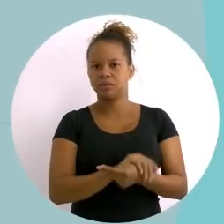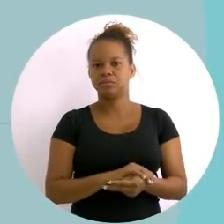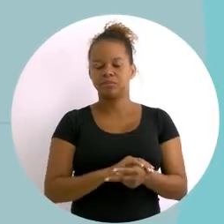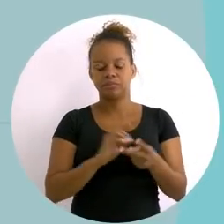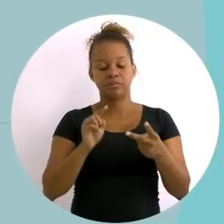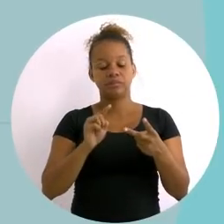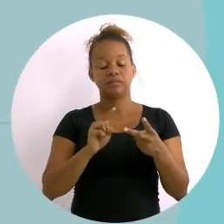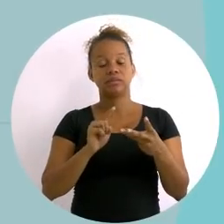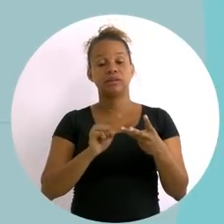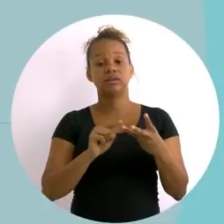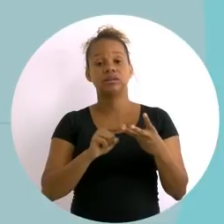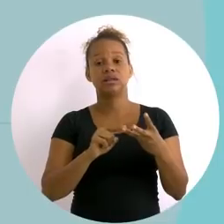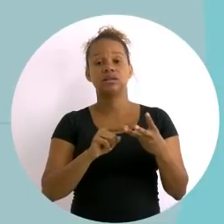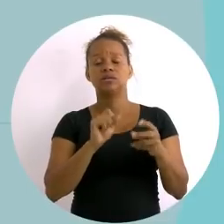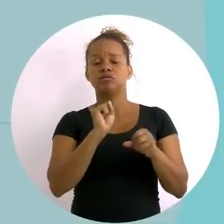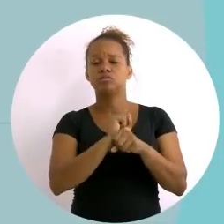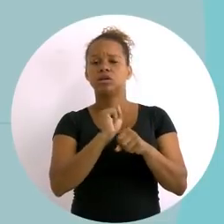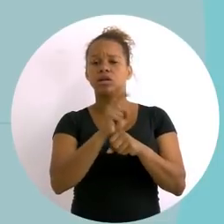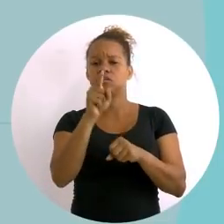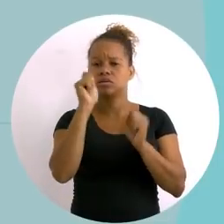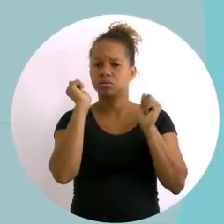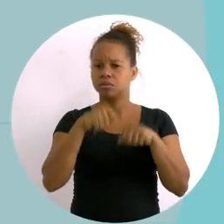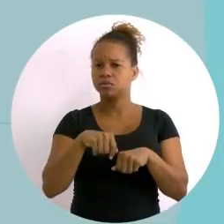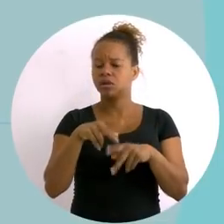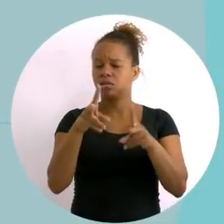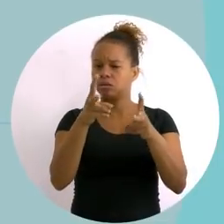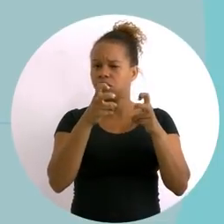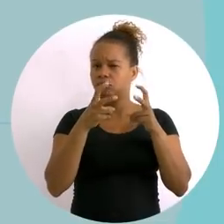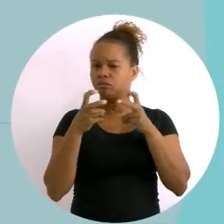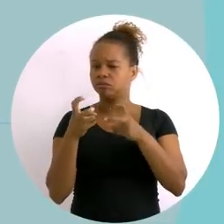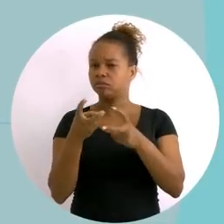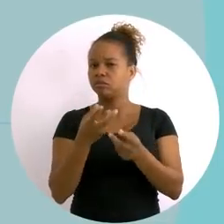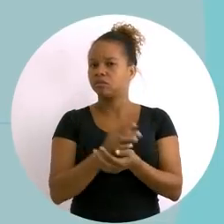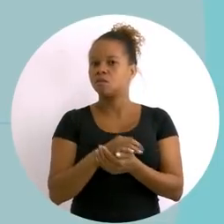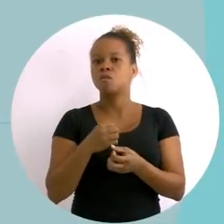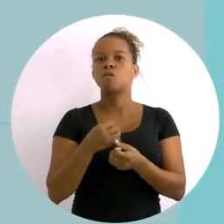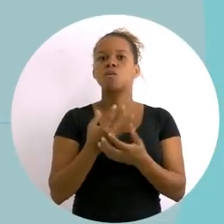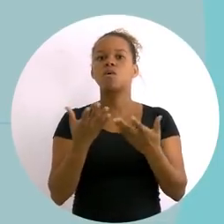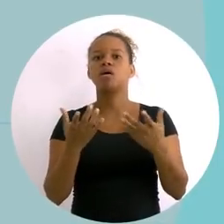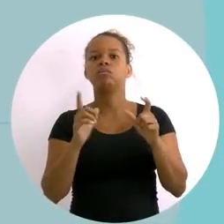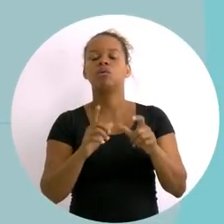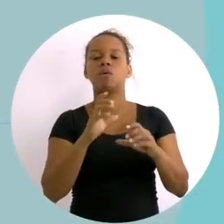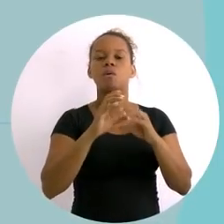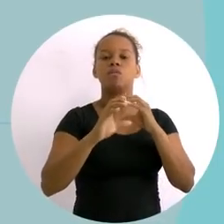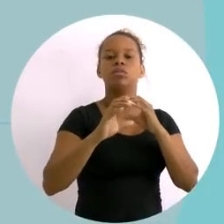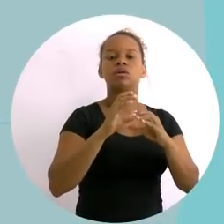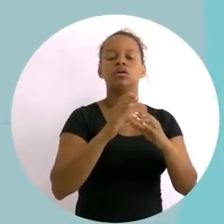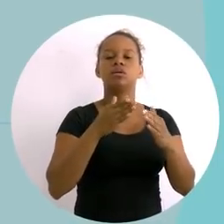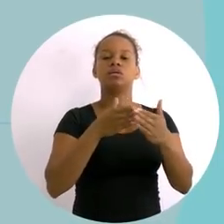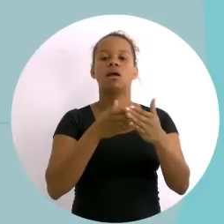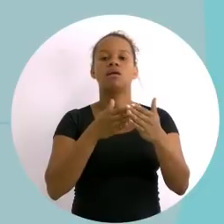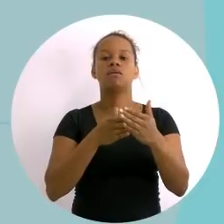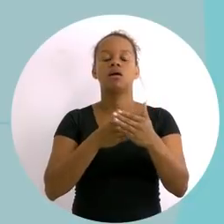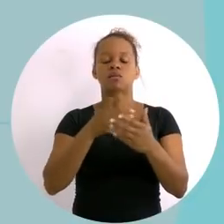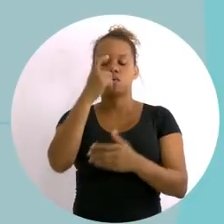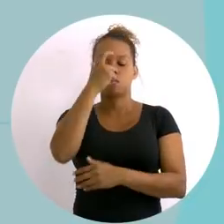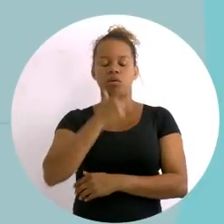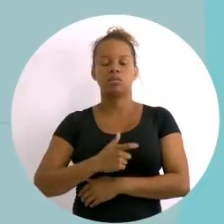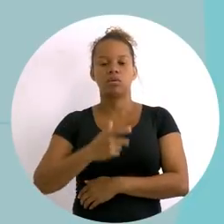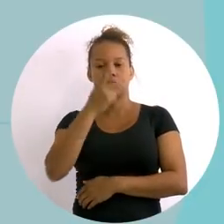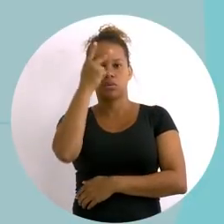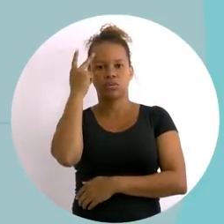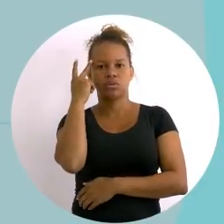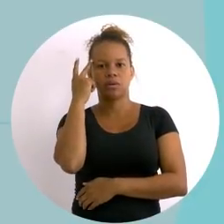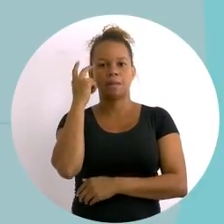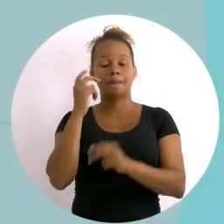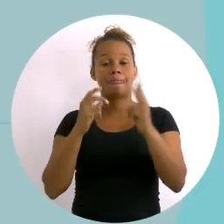e ao final será esperado que você já possa identificar quando uma comunicação interfere no comportamento de uma pessoa. A